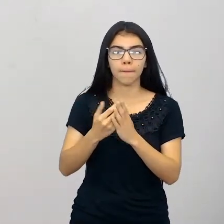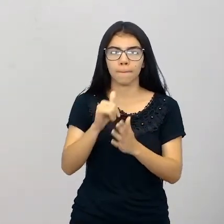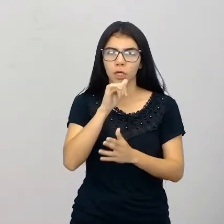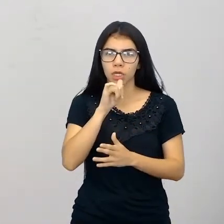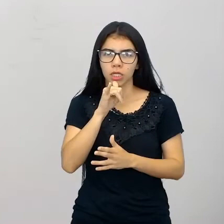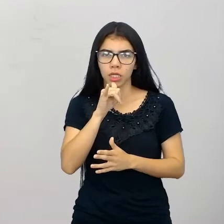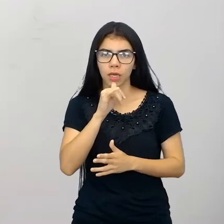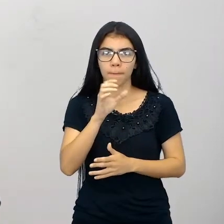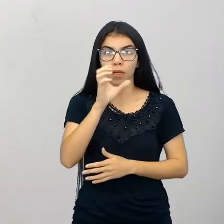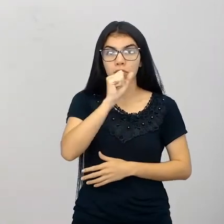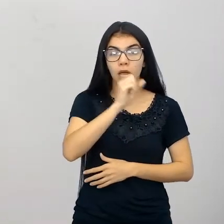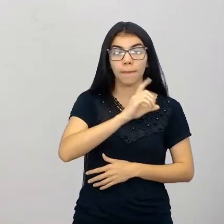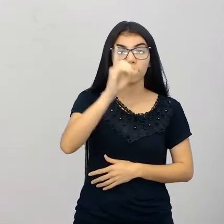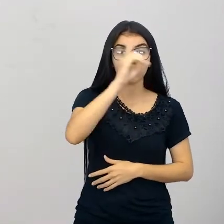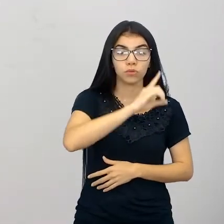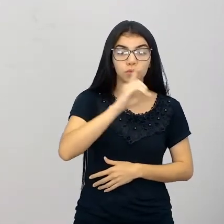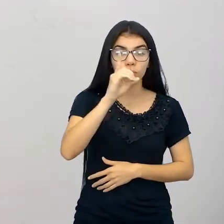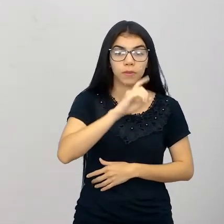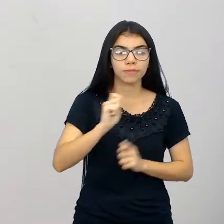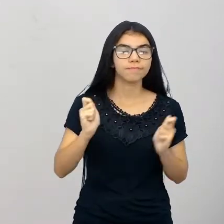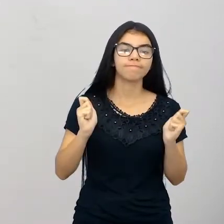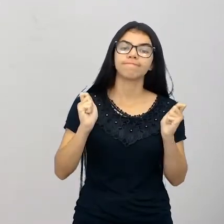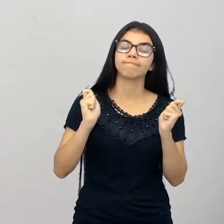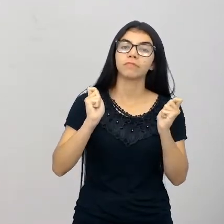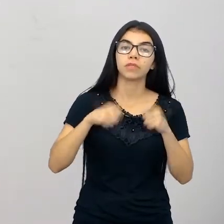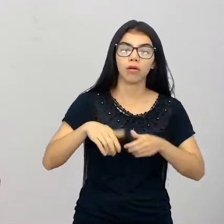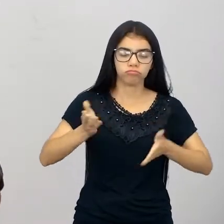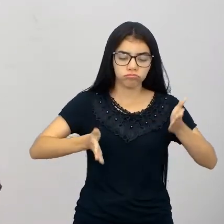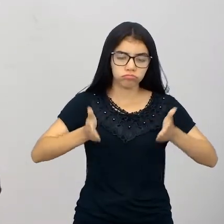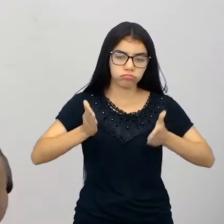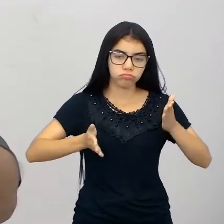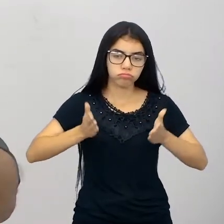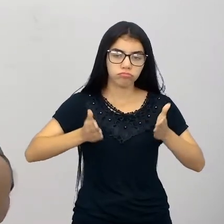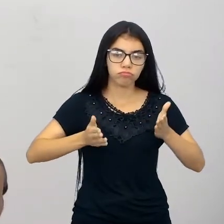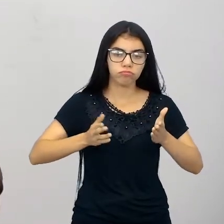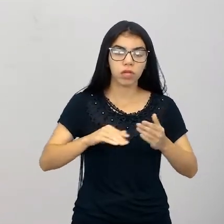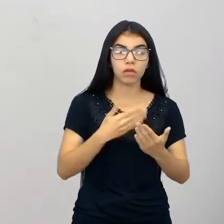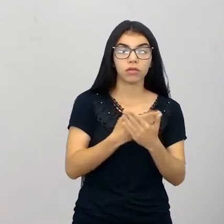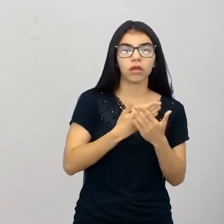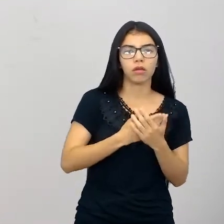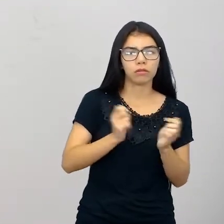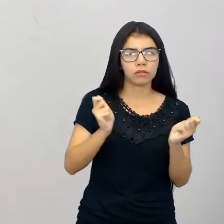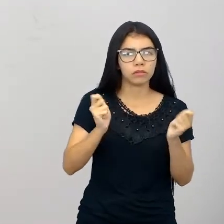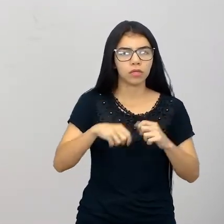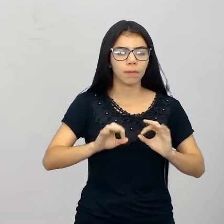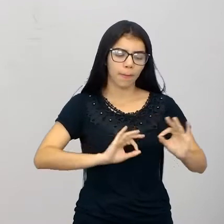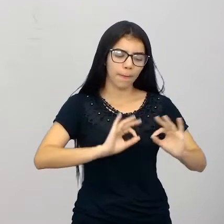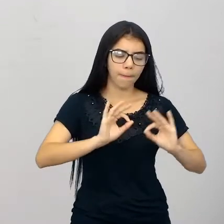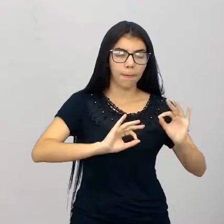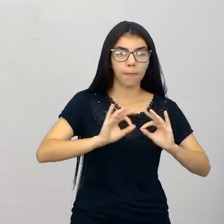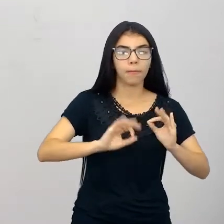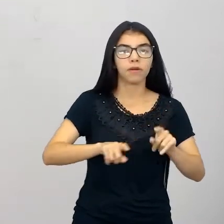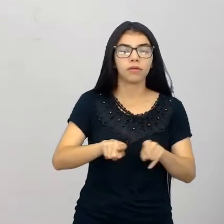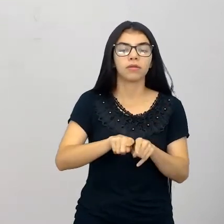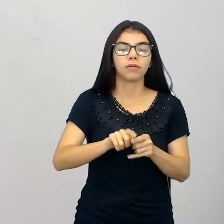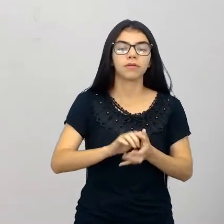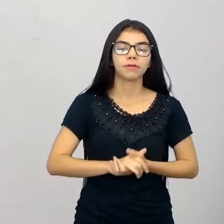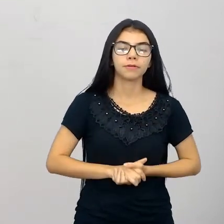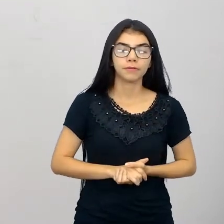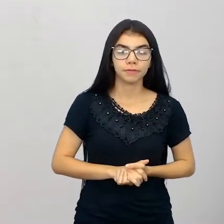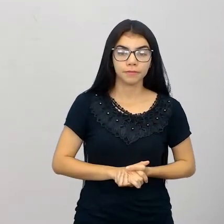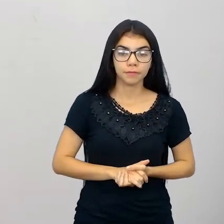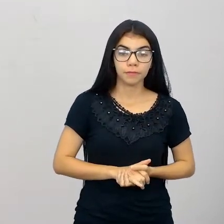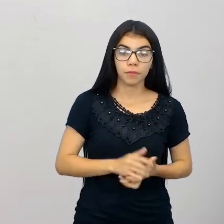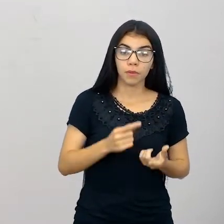semana, sei lá, escola da família, vocês possam abrir momentos, durante o momento de aula também, né, organizado, tal, conversar, porque